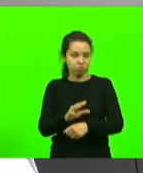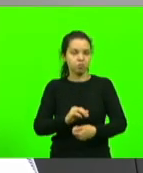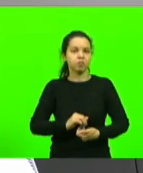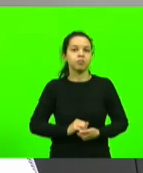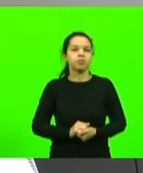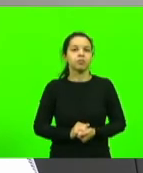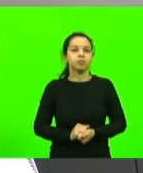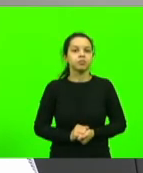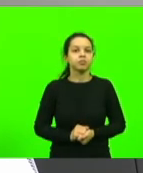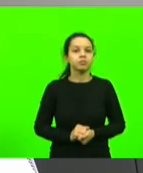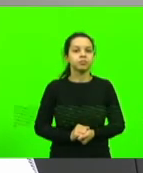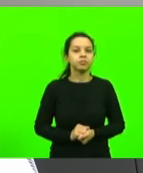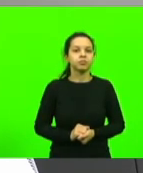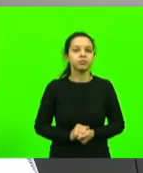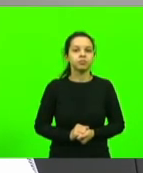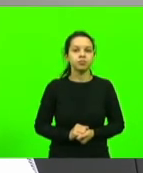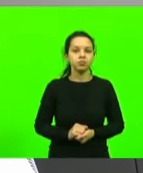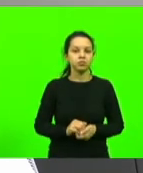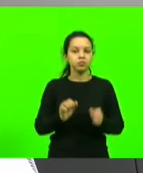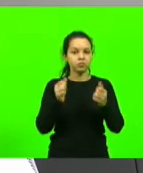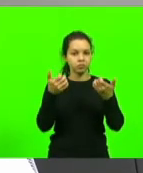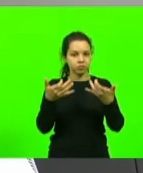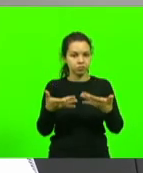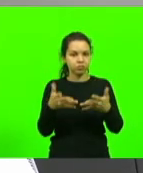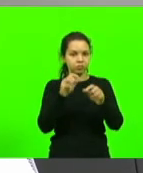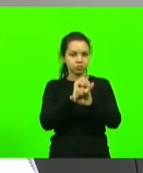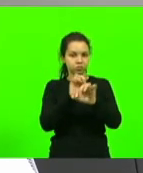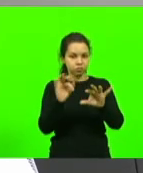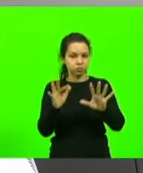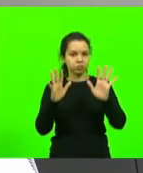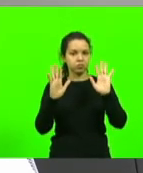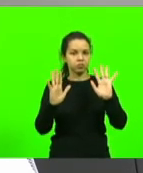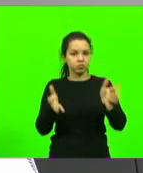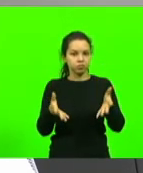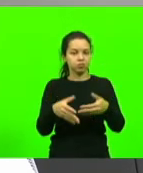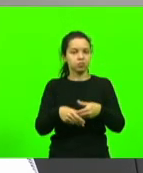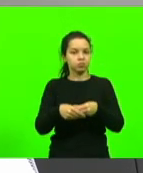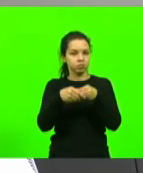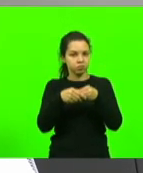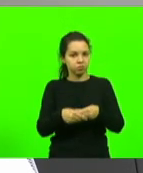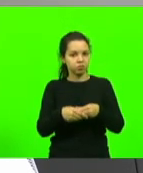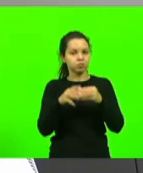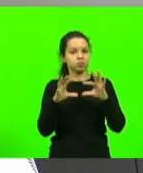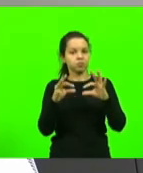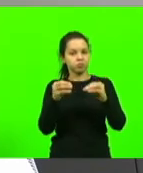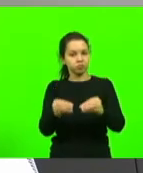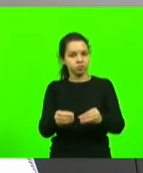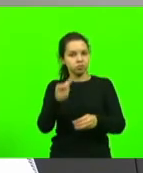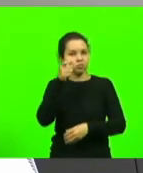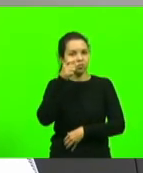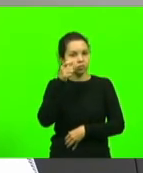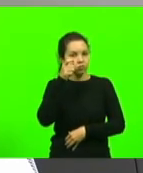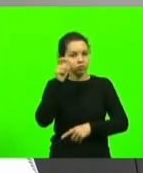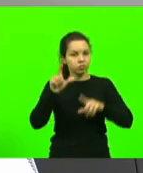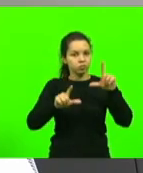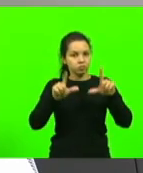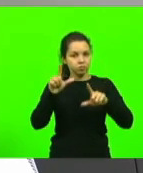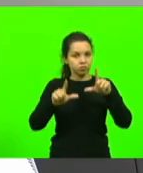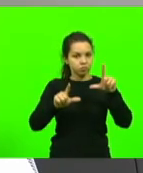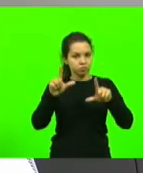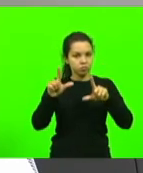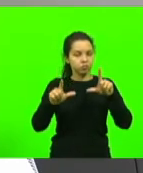Então feito esse esclarecimento e também cumprimentando a todos que nos acompanham pelos canais da TV ao